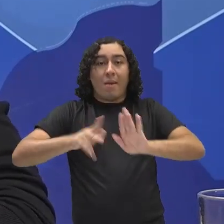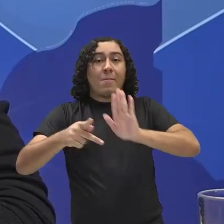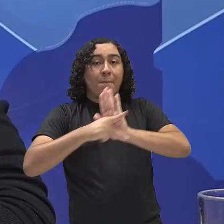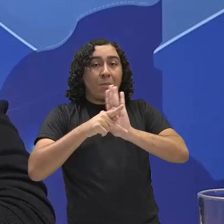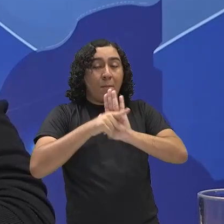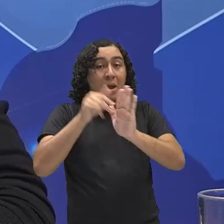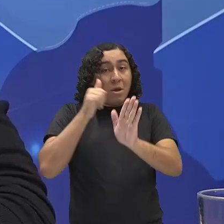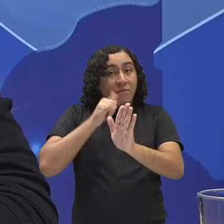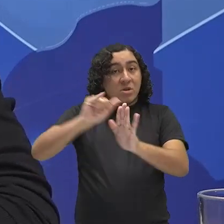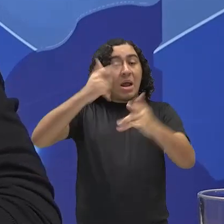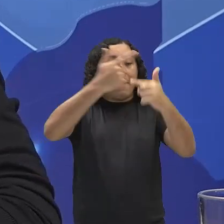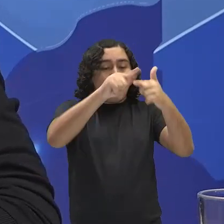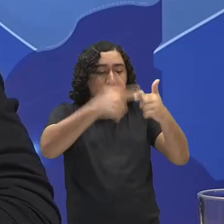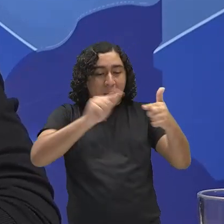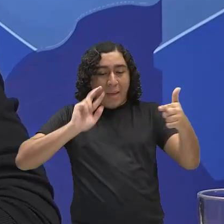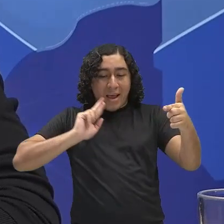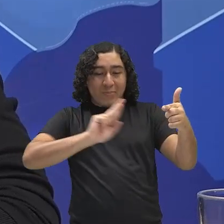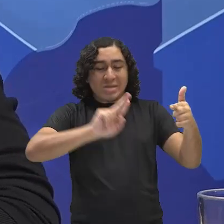do problema, tá bom?